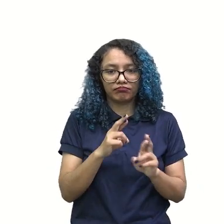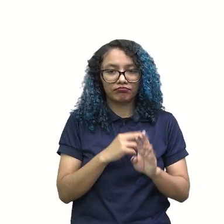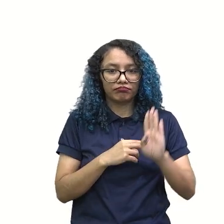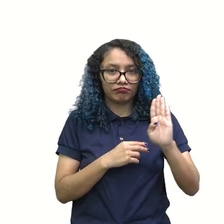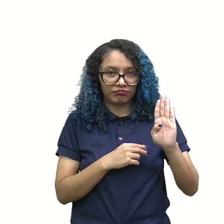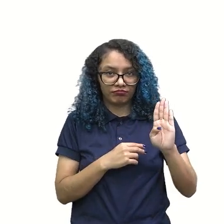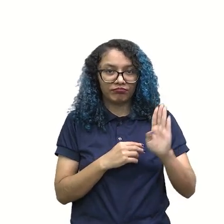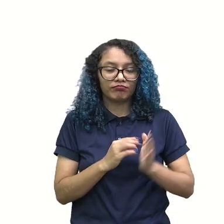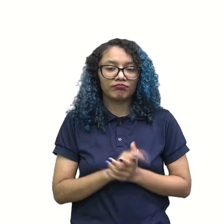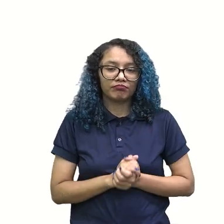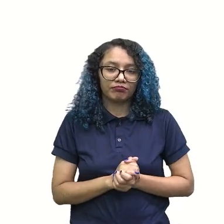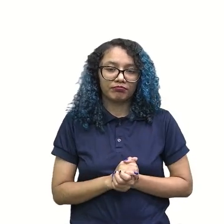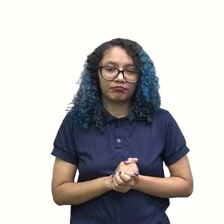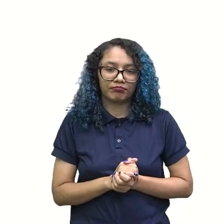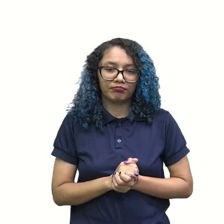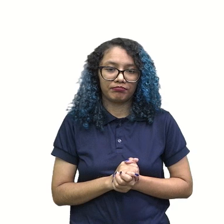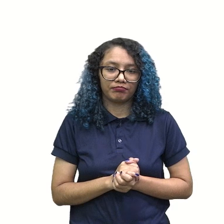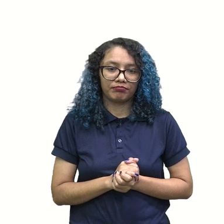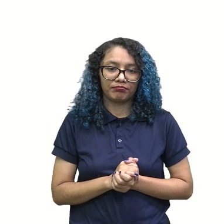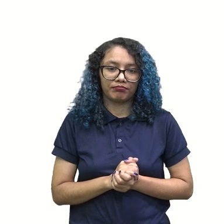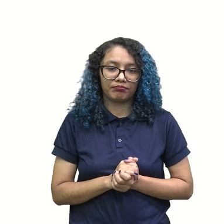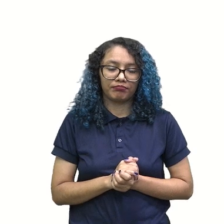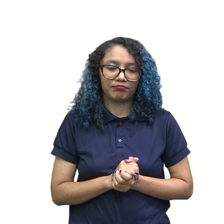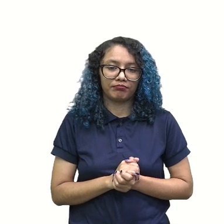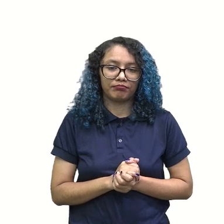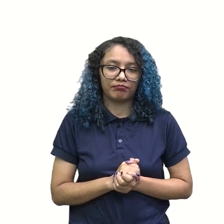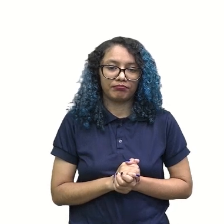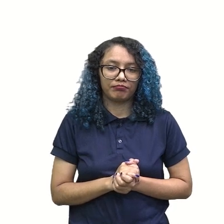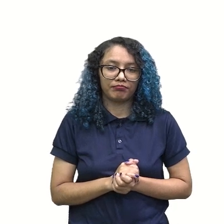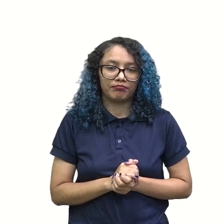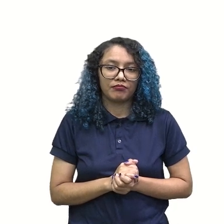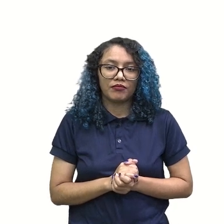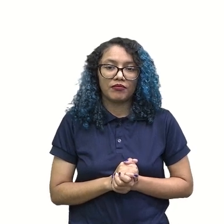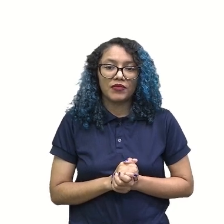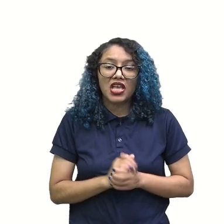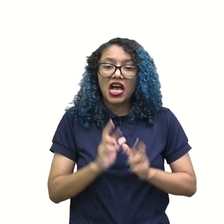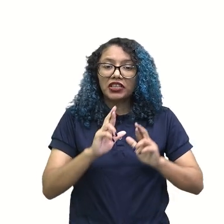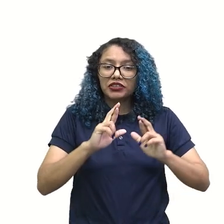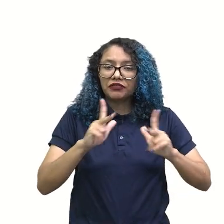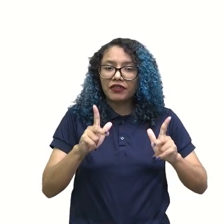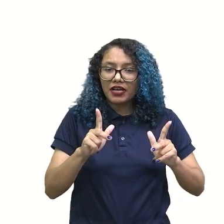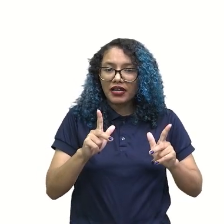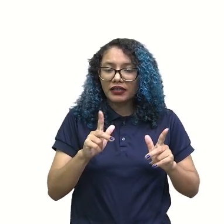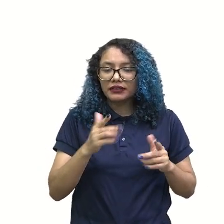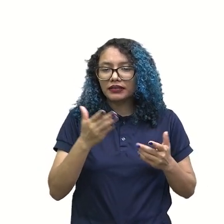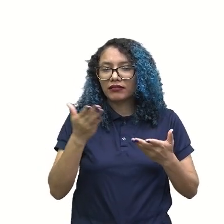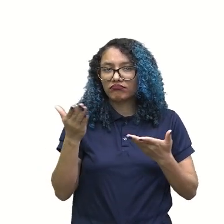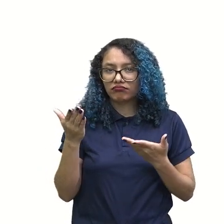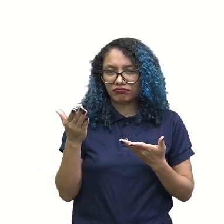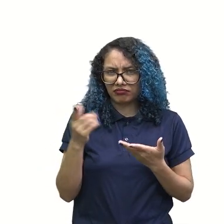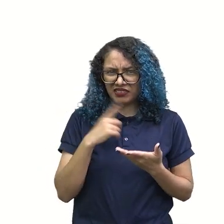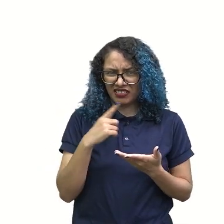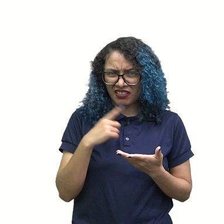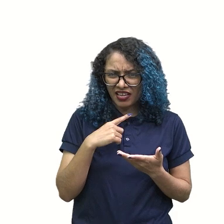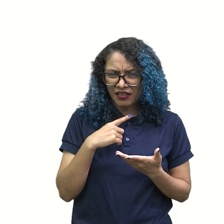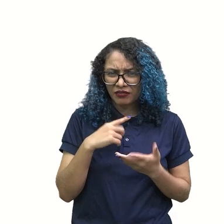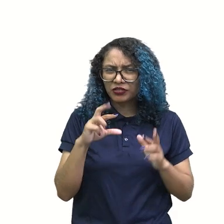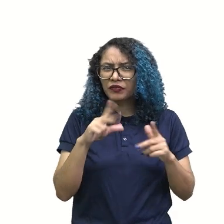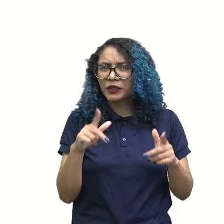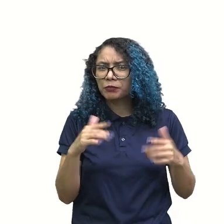com este. Qual é a diferença deste exemplo aqui que nós acabamos de analisar para